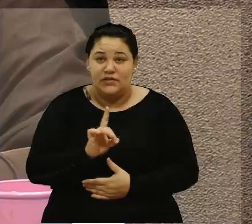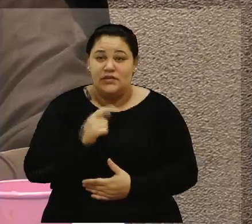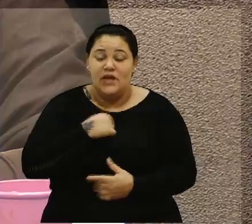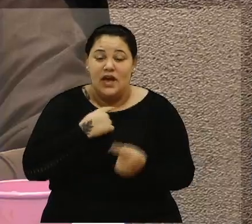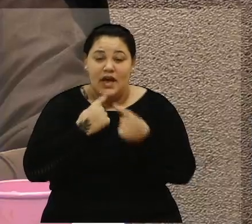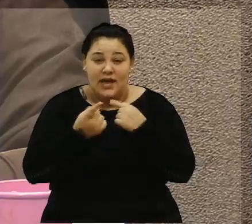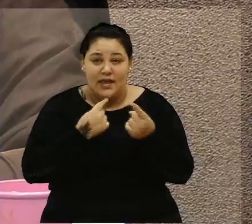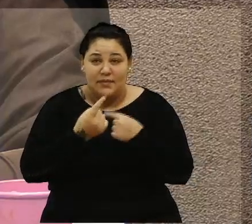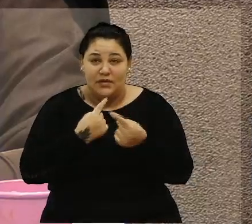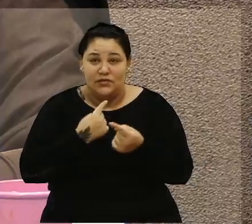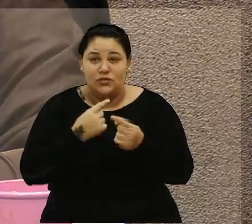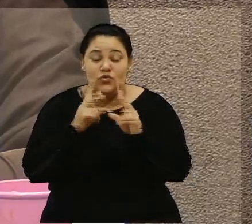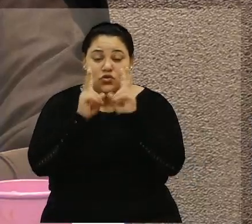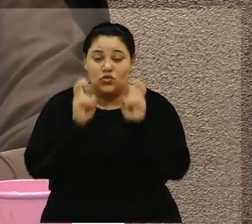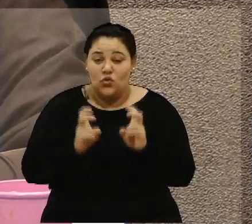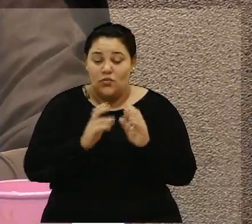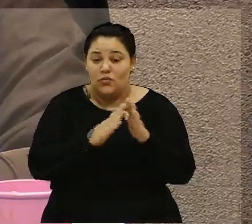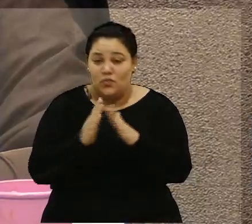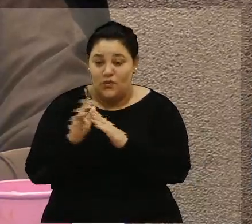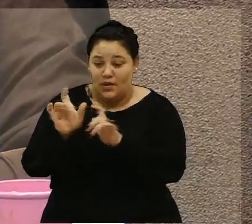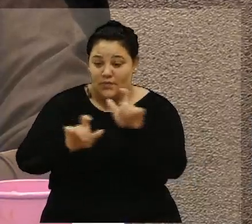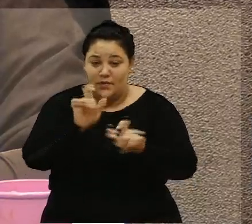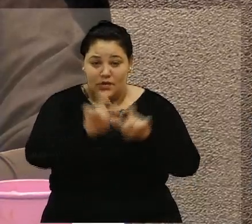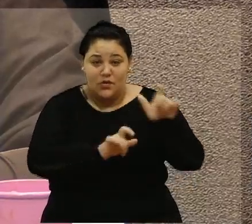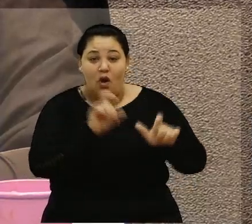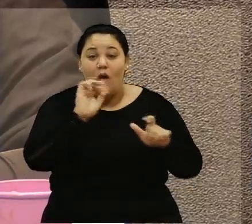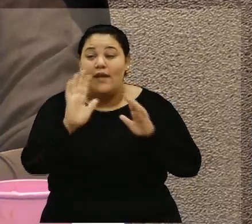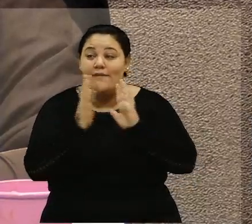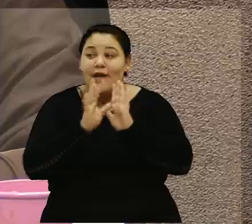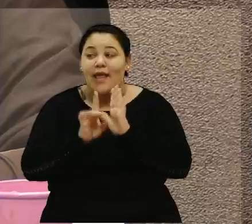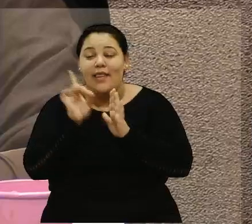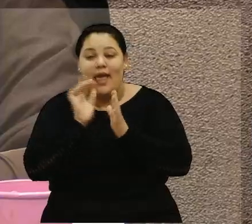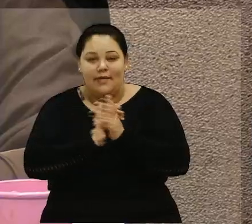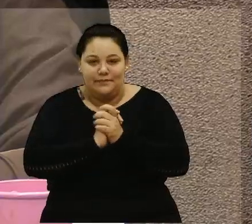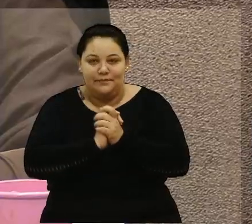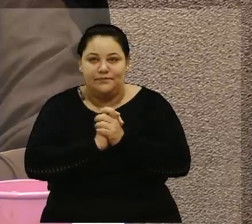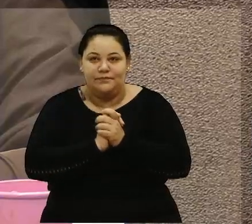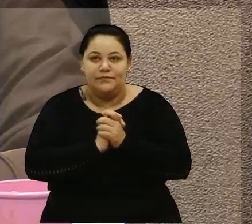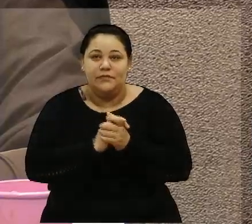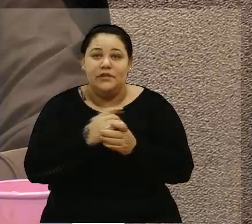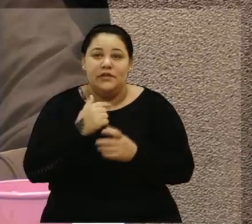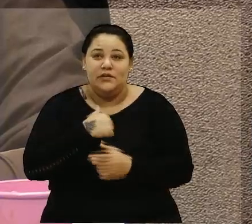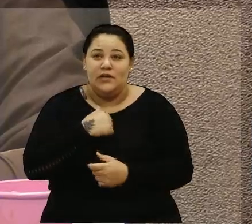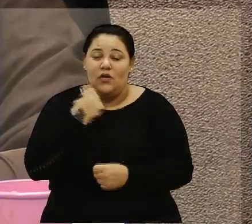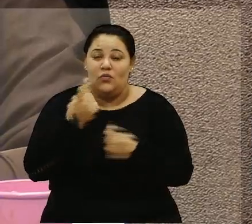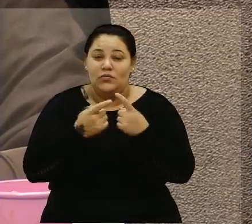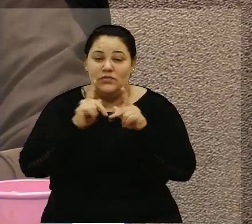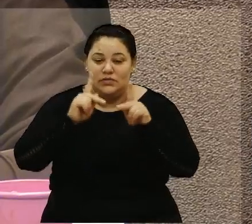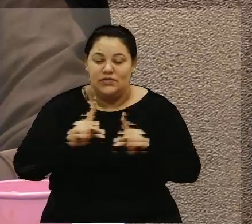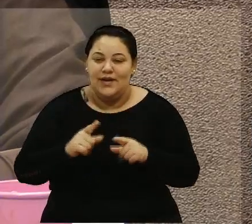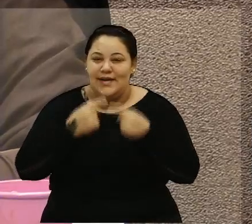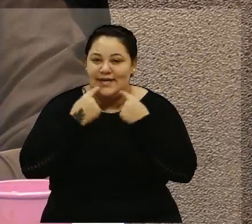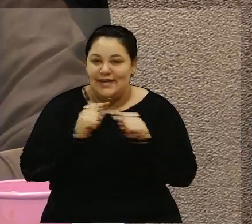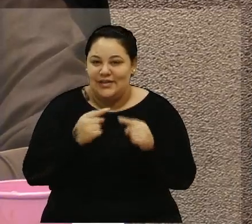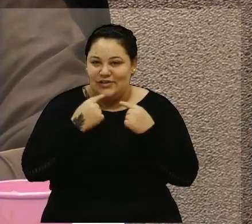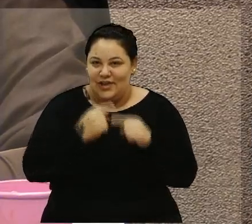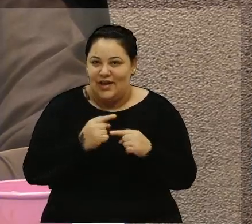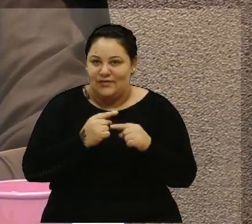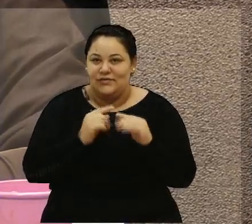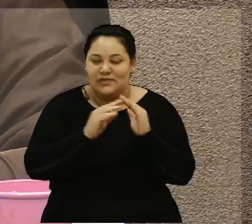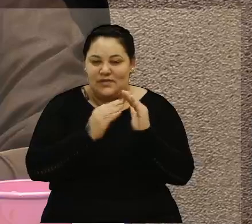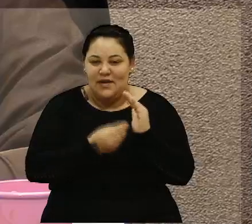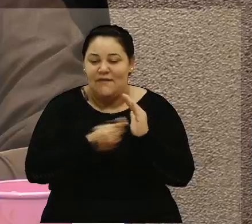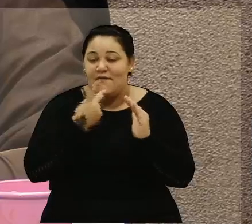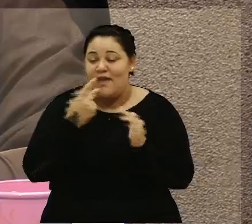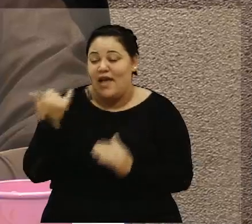essa questão sobre os moradores, o que eles estão passando e tal, eu fui um pouco criticado por algumas pessoas do SAMAI, que me